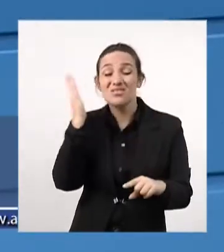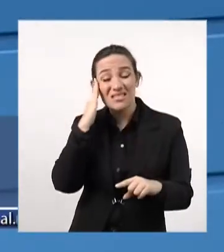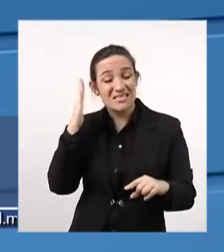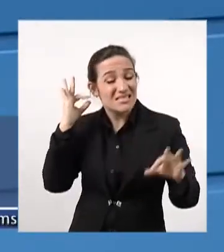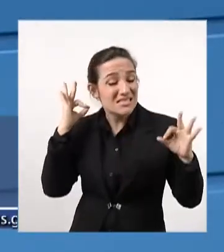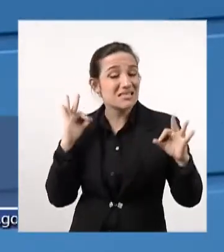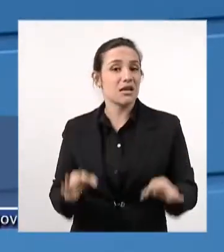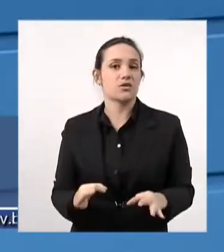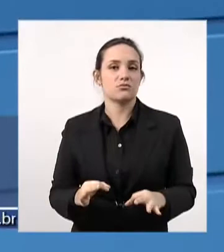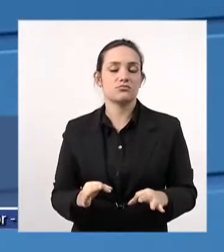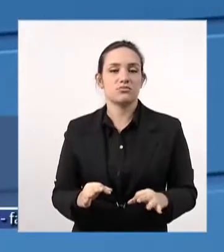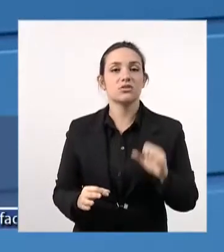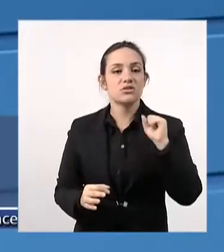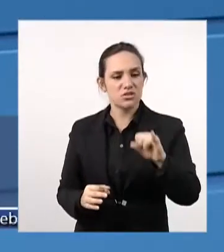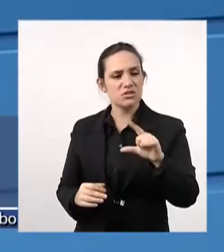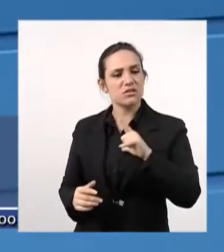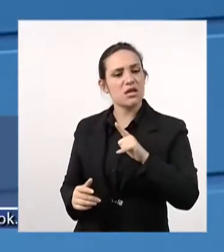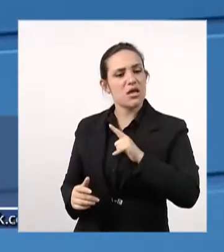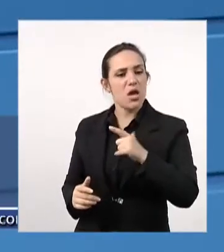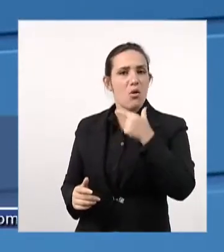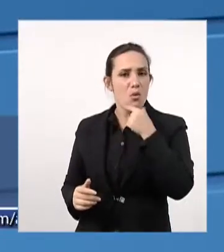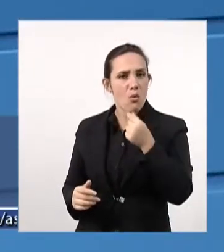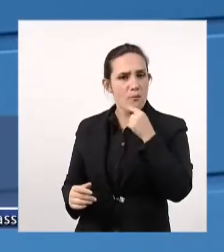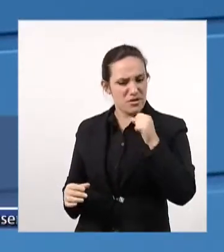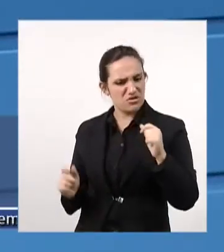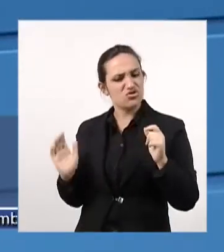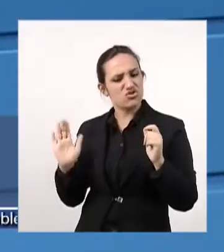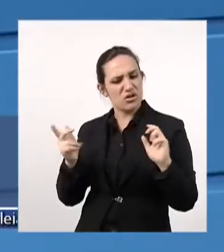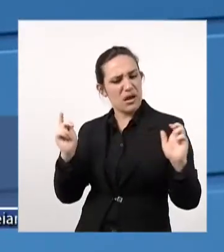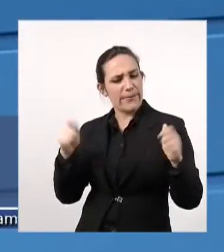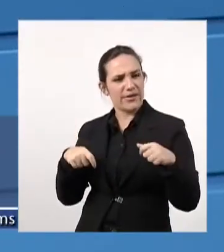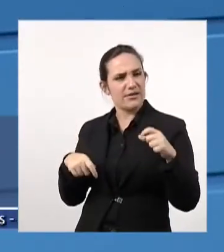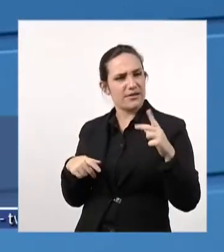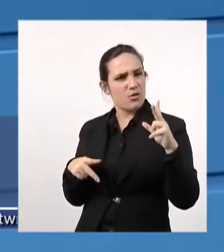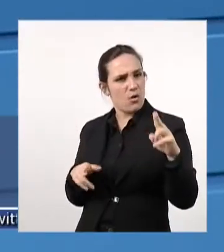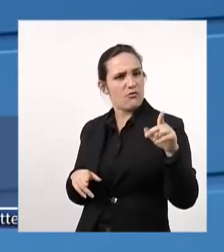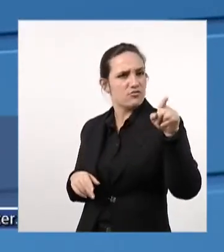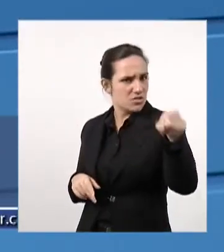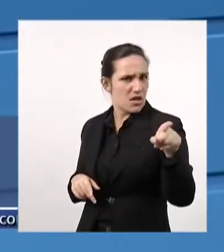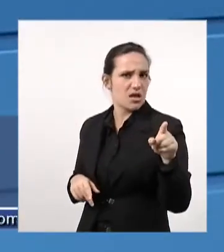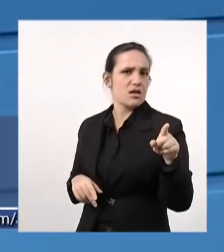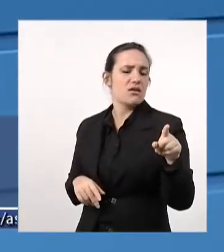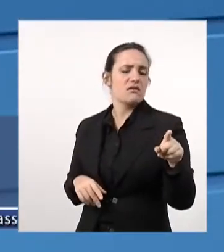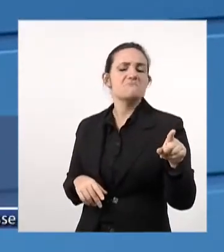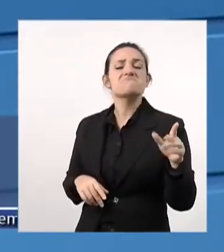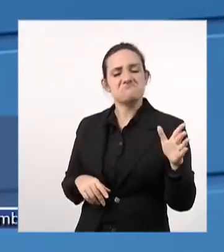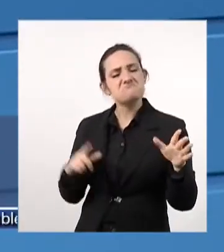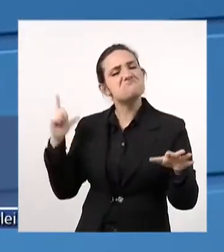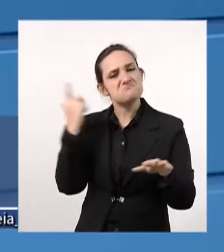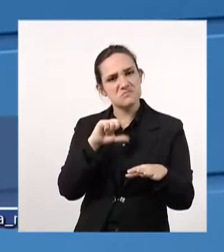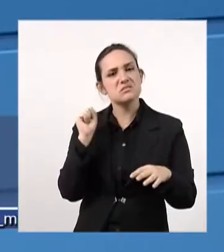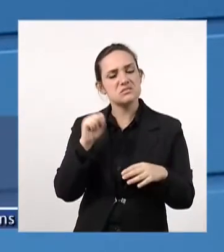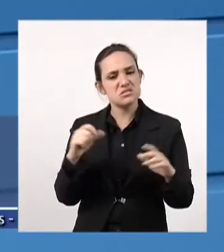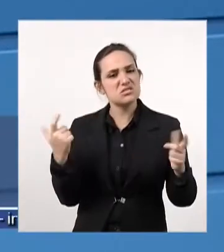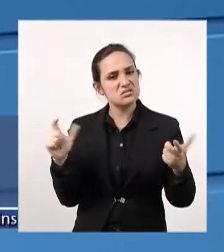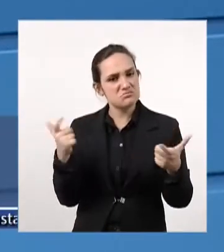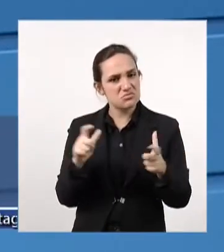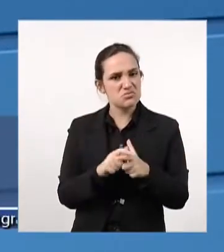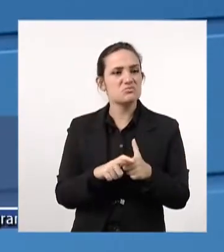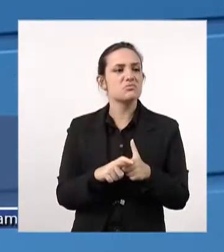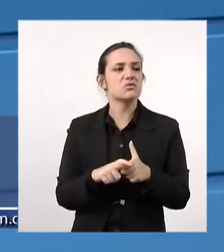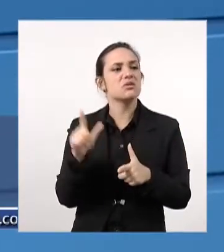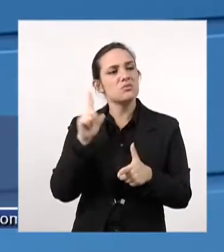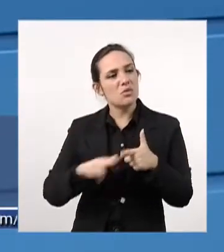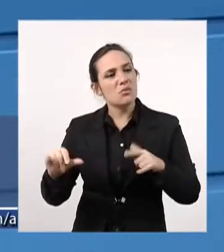certeza que com homens preparados, como é o caso de Vossa Excelência, eu não tenho dúvida que nós teremos condições de minorar e muito a dor